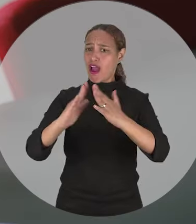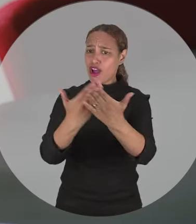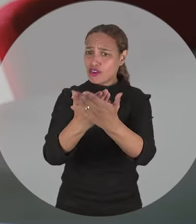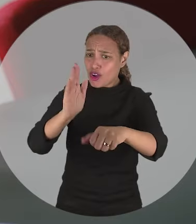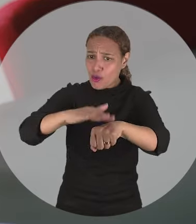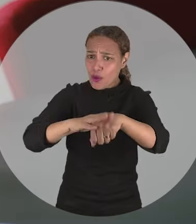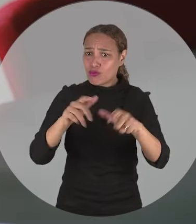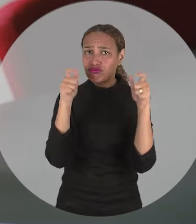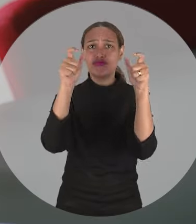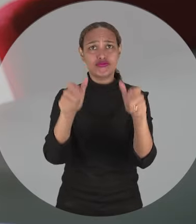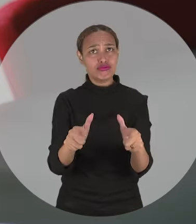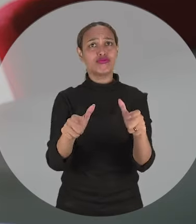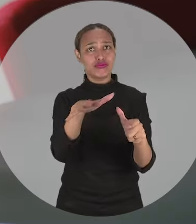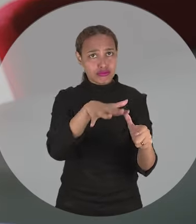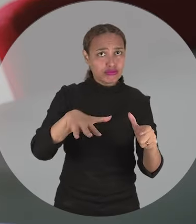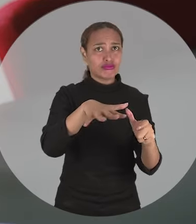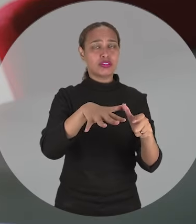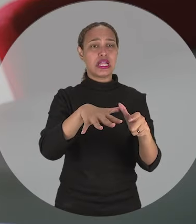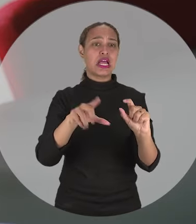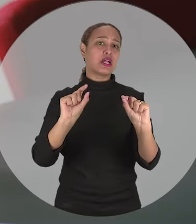um espaço